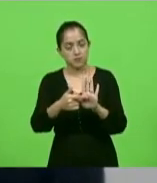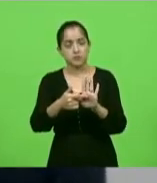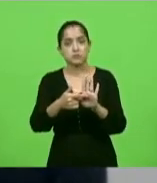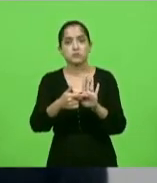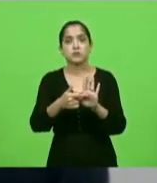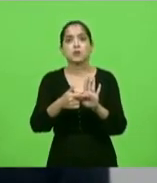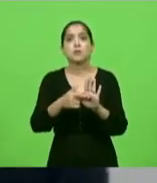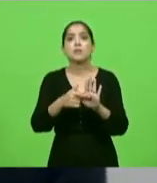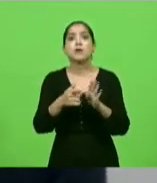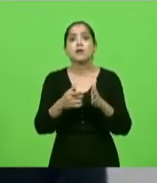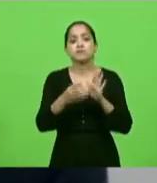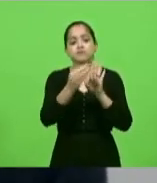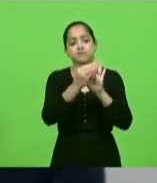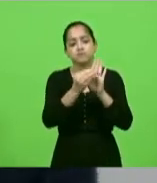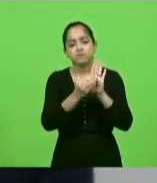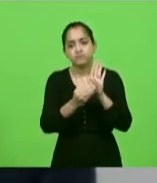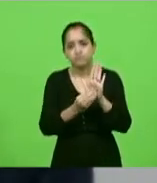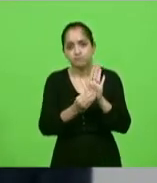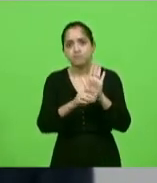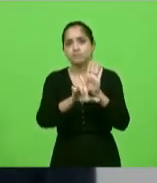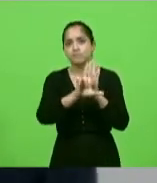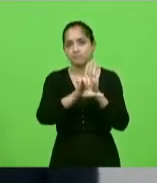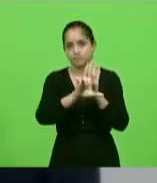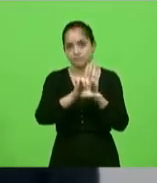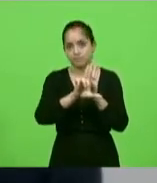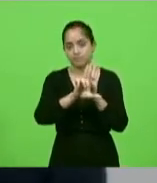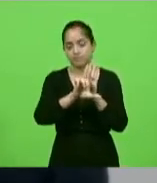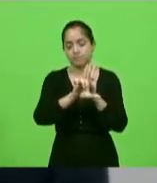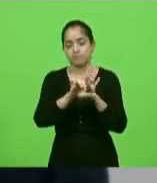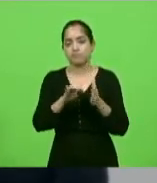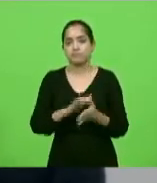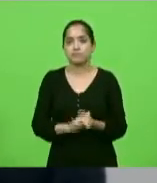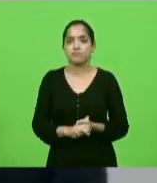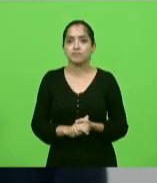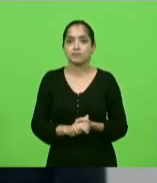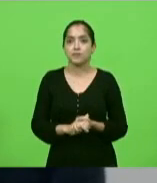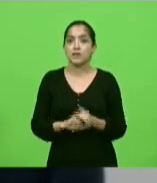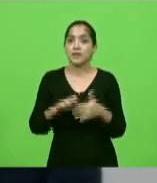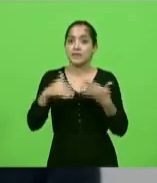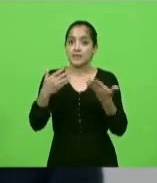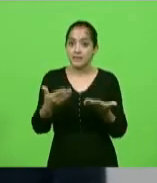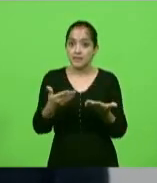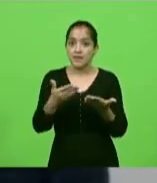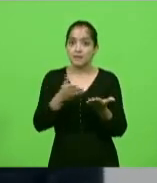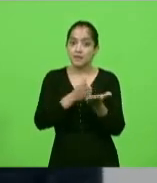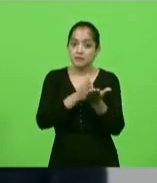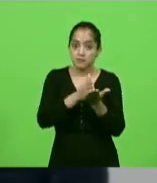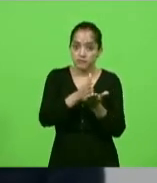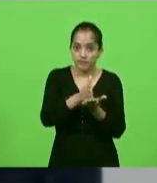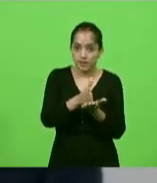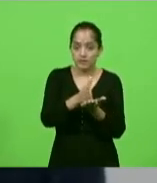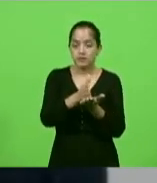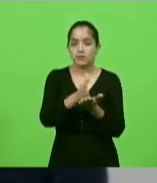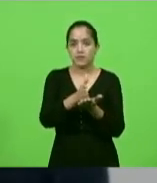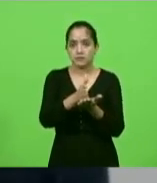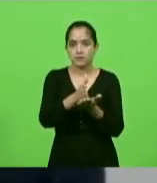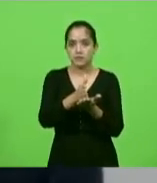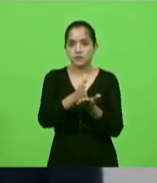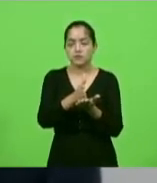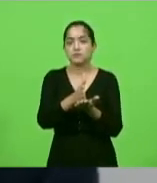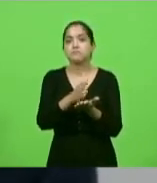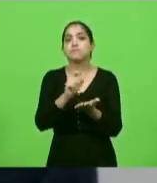subsunção, enquadrá-los nas disposições legais em vigor. E é nessa vertente que se